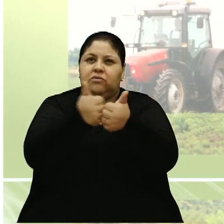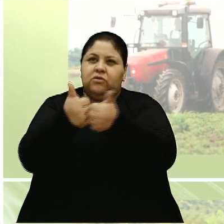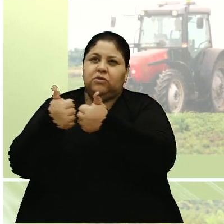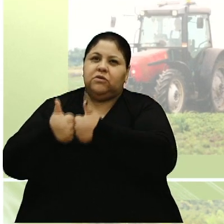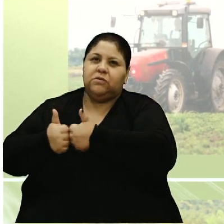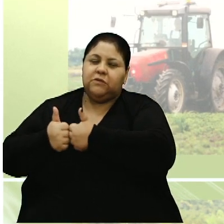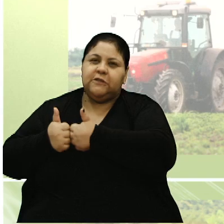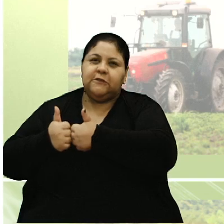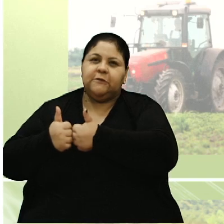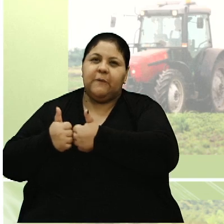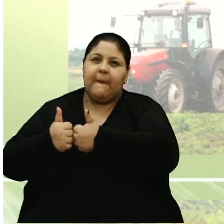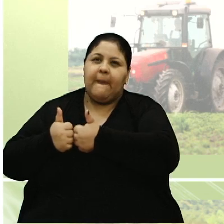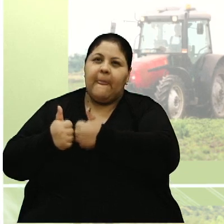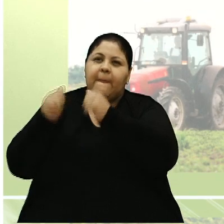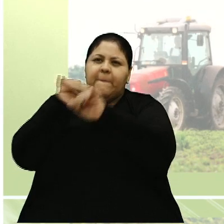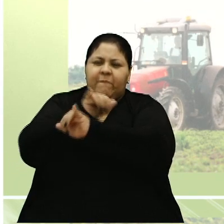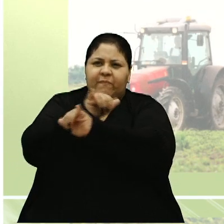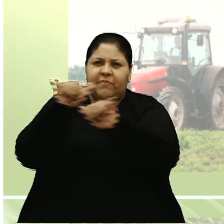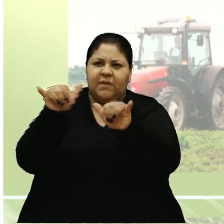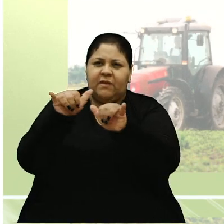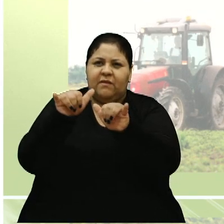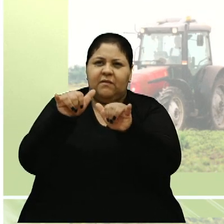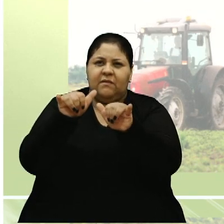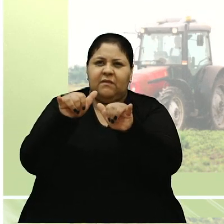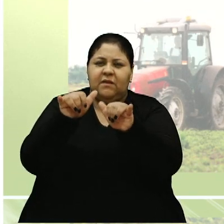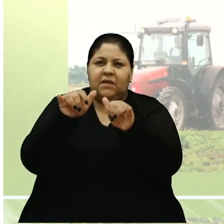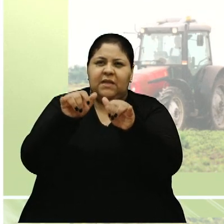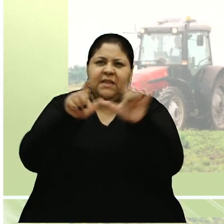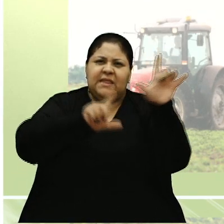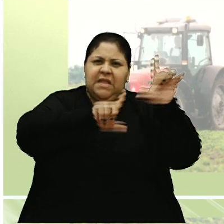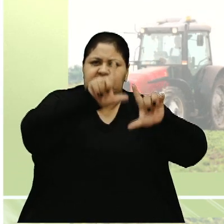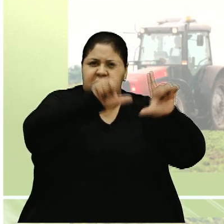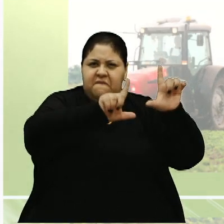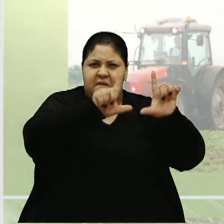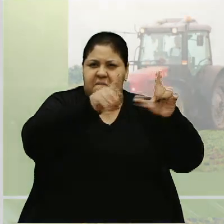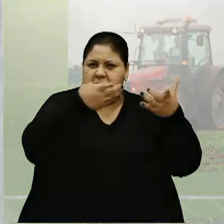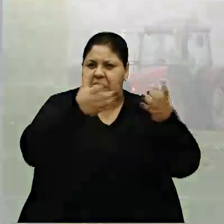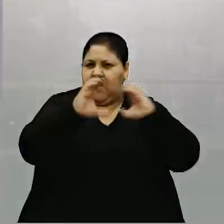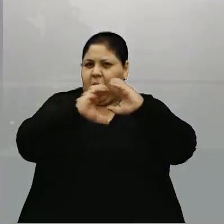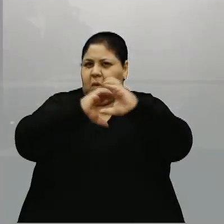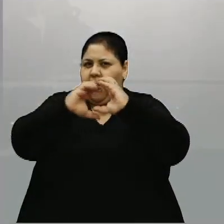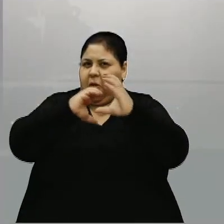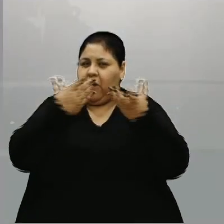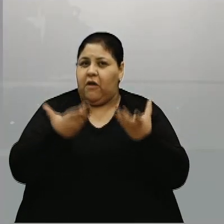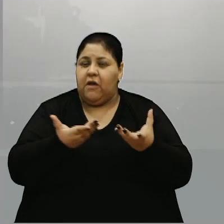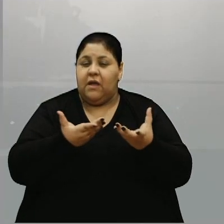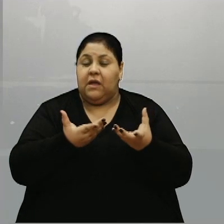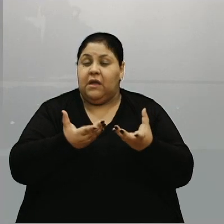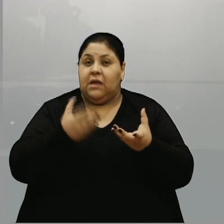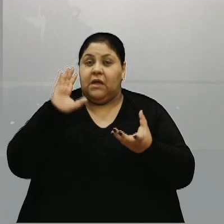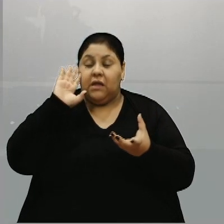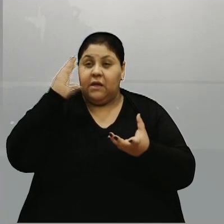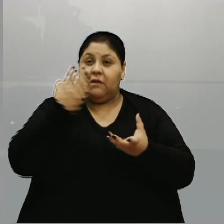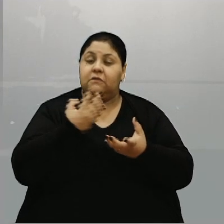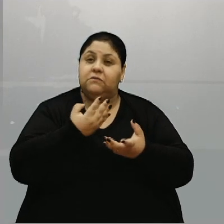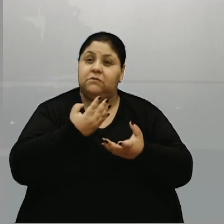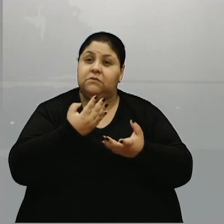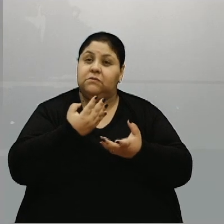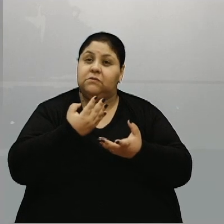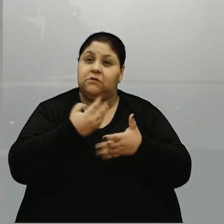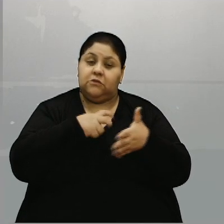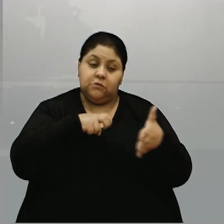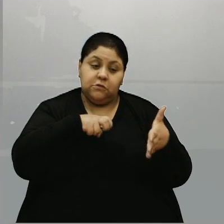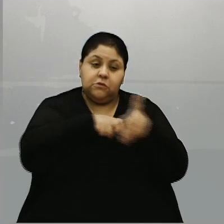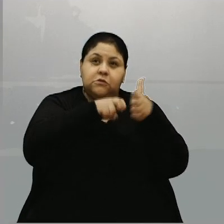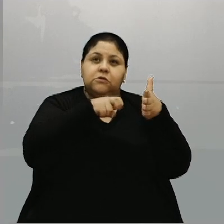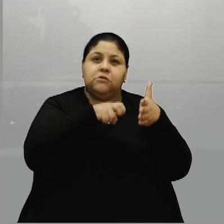das notícias, né, de jornais e TV, de que seguidamente ocorre um acidente